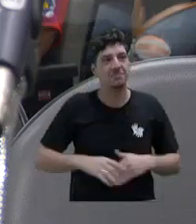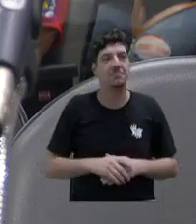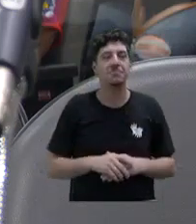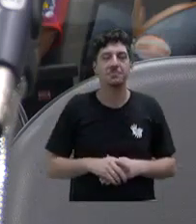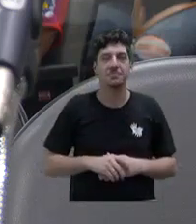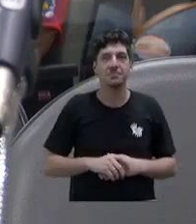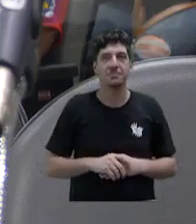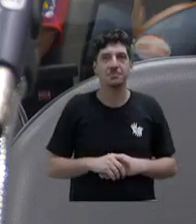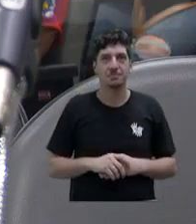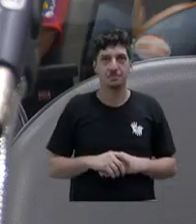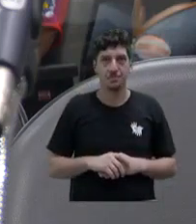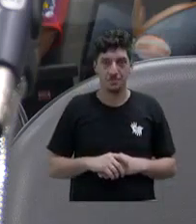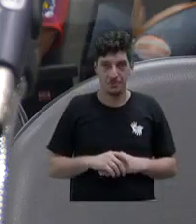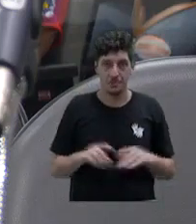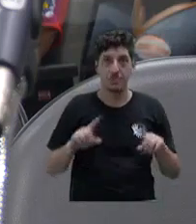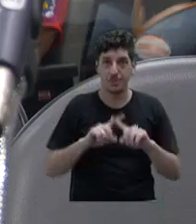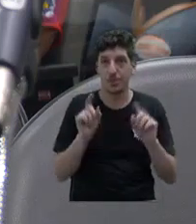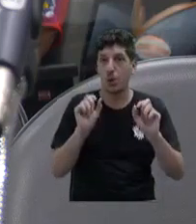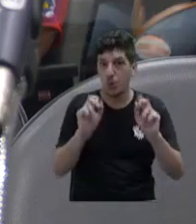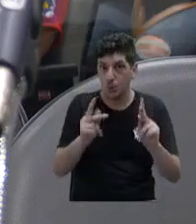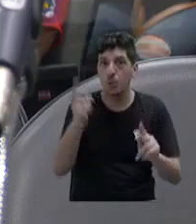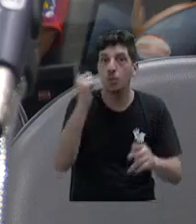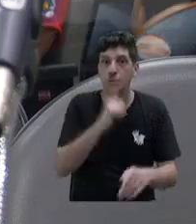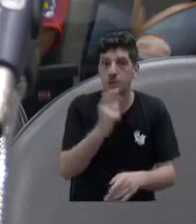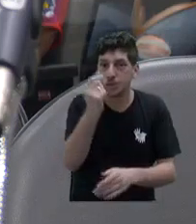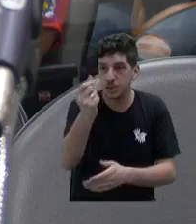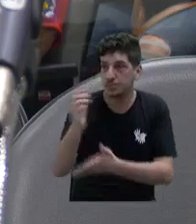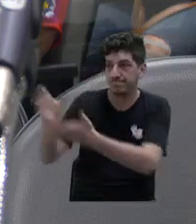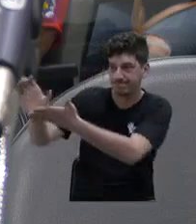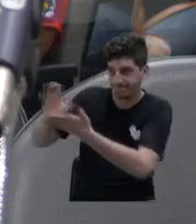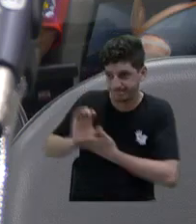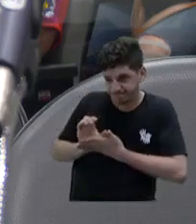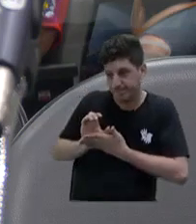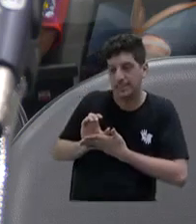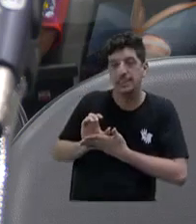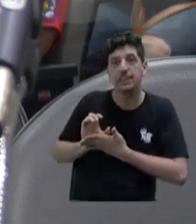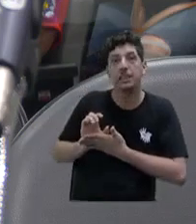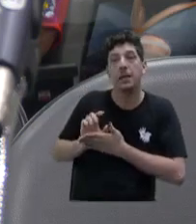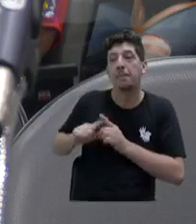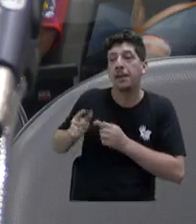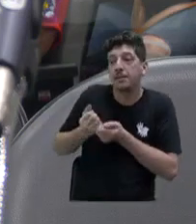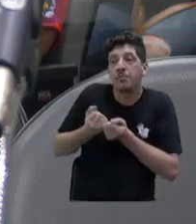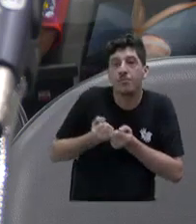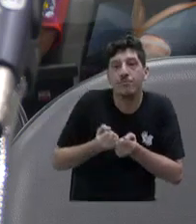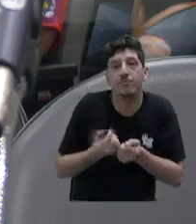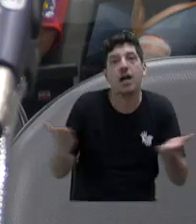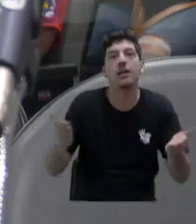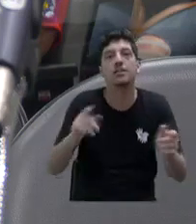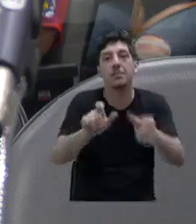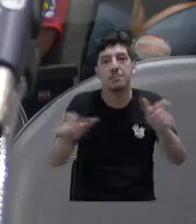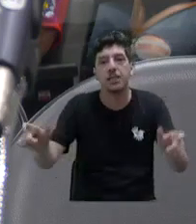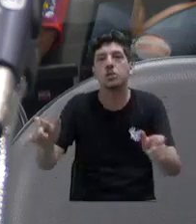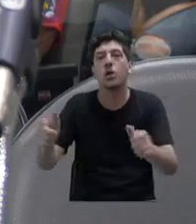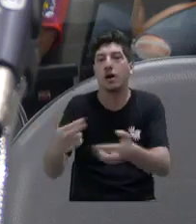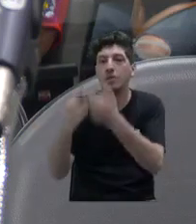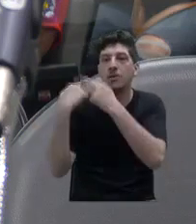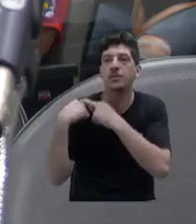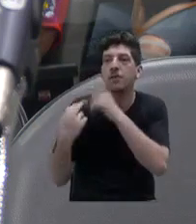esses recursos cheguem, né, na mão dos fazedores de cultura, para que objetivamente esses